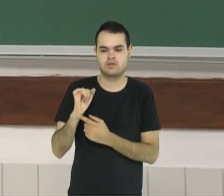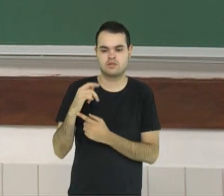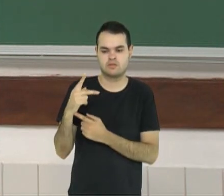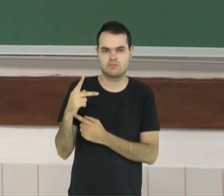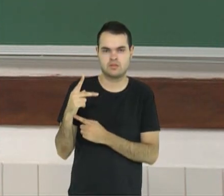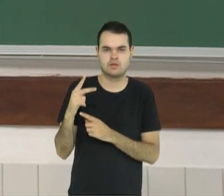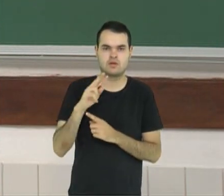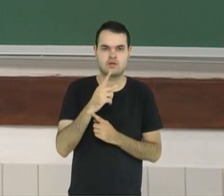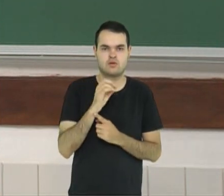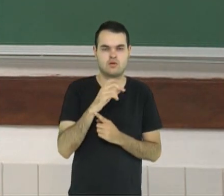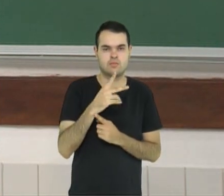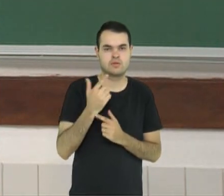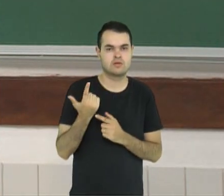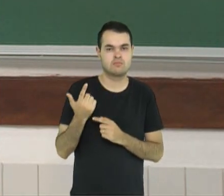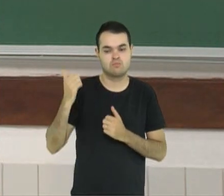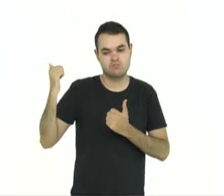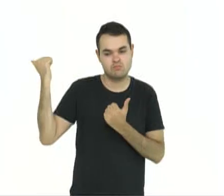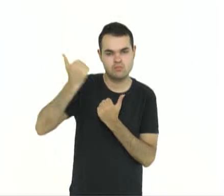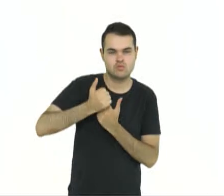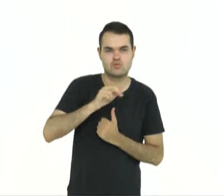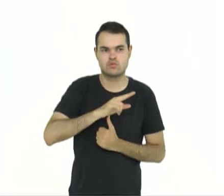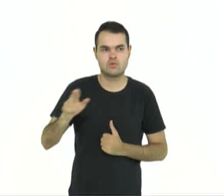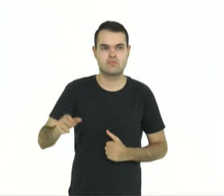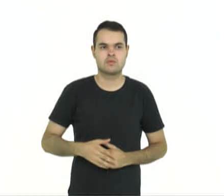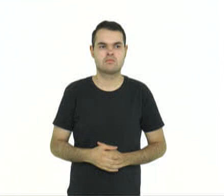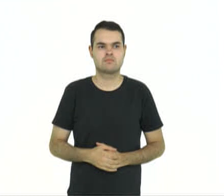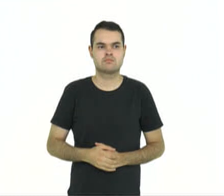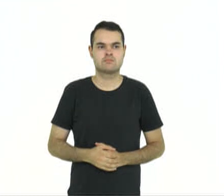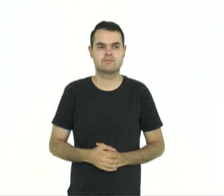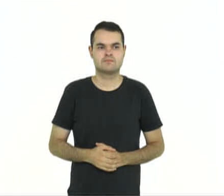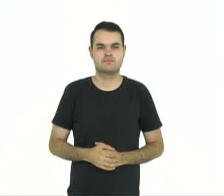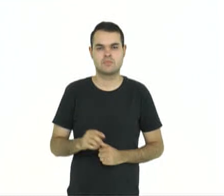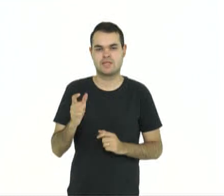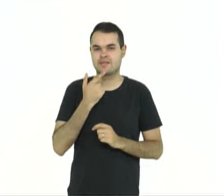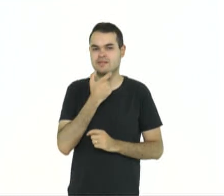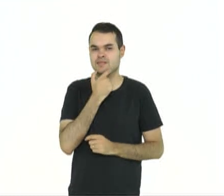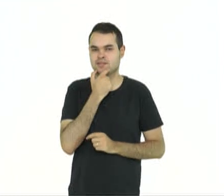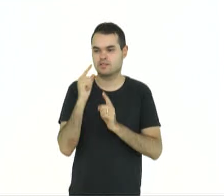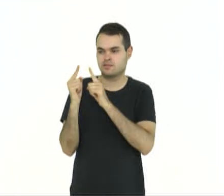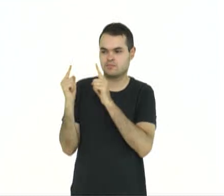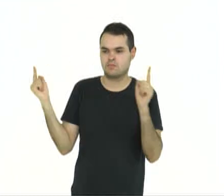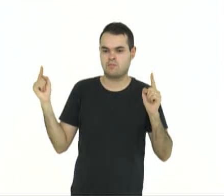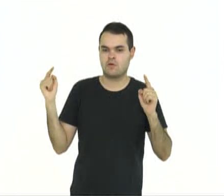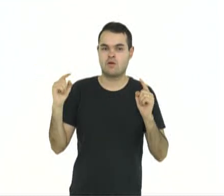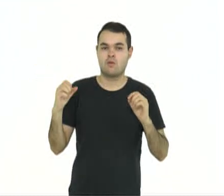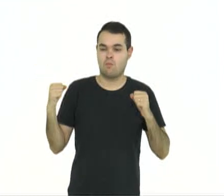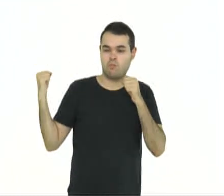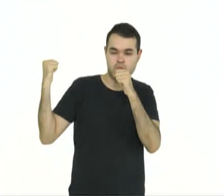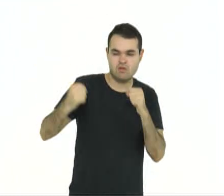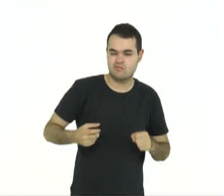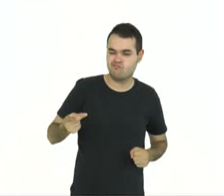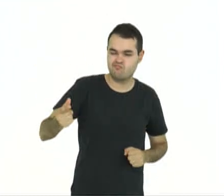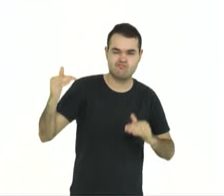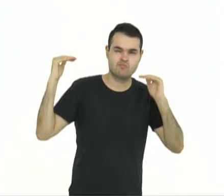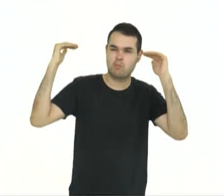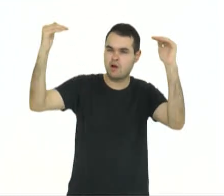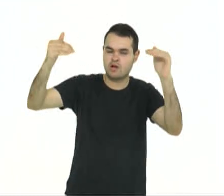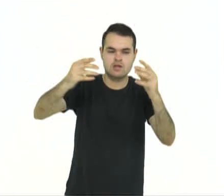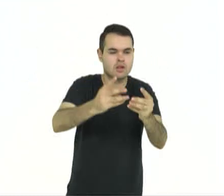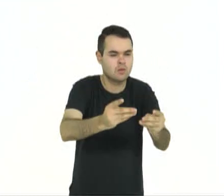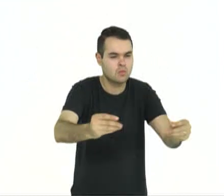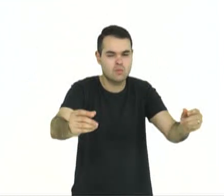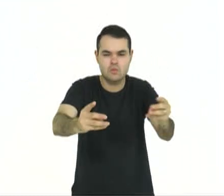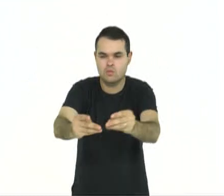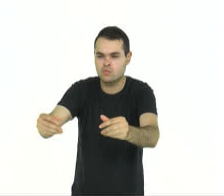outra nomenclatura. É o Higher Infinite Power, Railing Your People, ou seja, o maior poder infinito que cura nosso povo. Você lembra que eu falei para